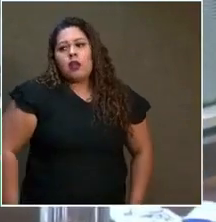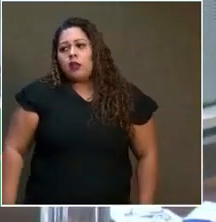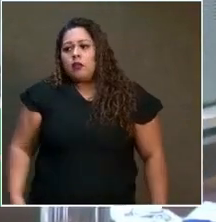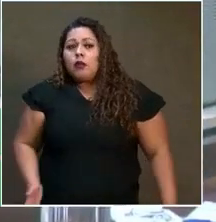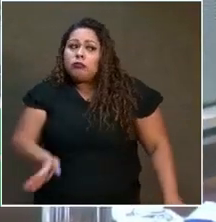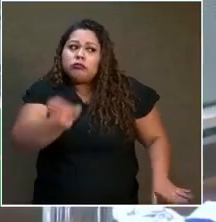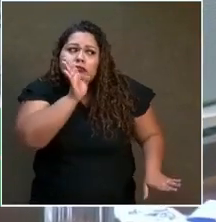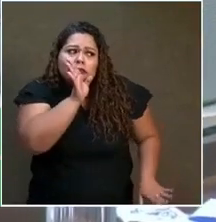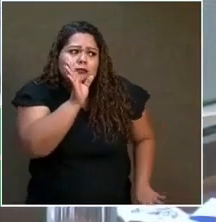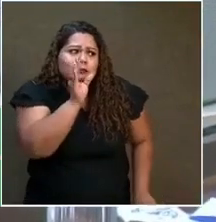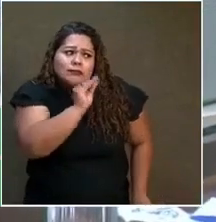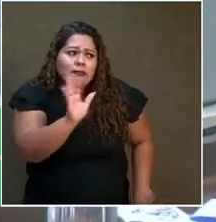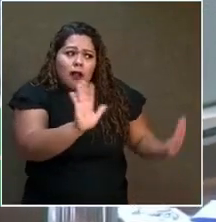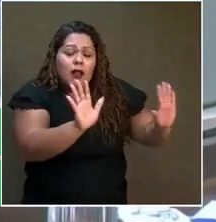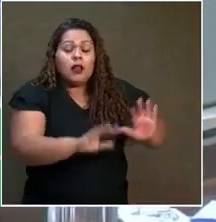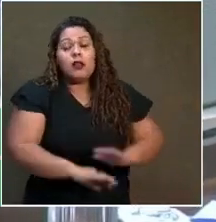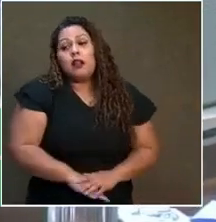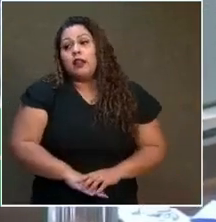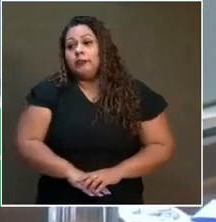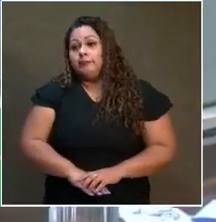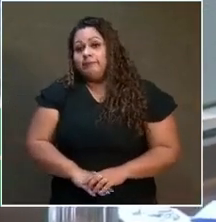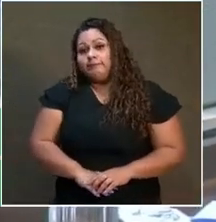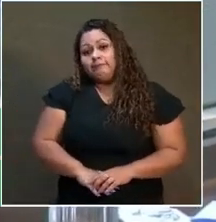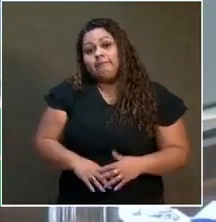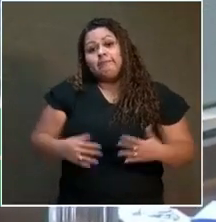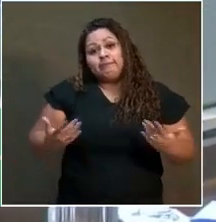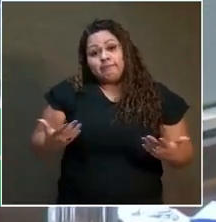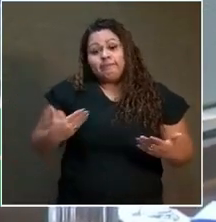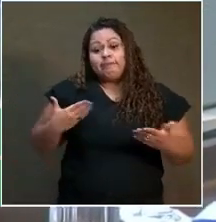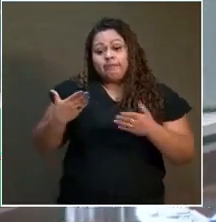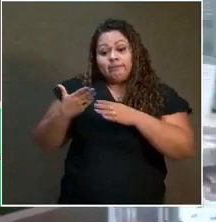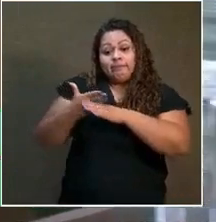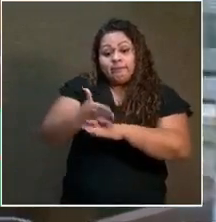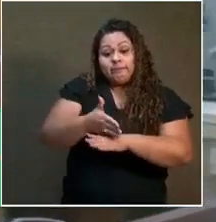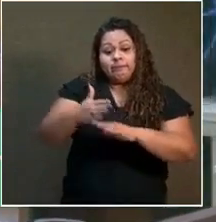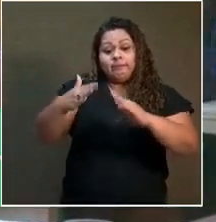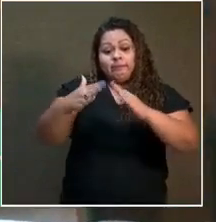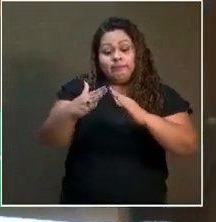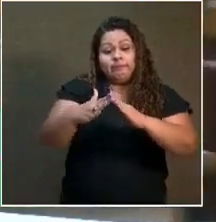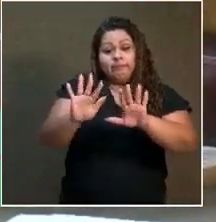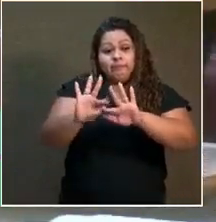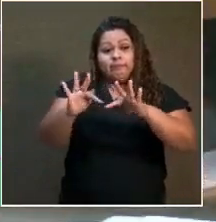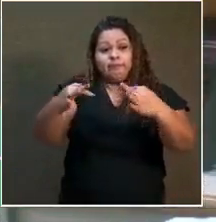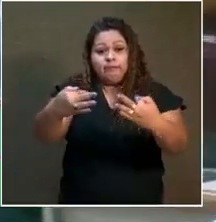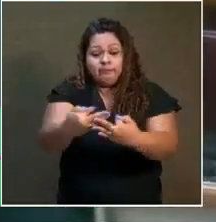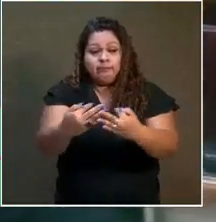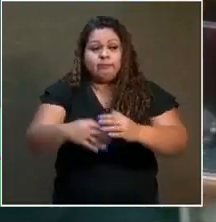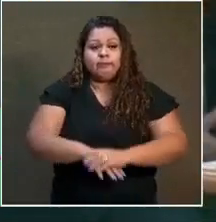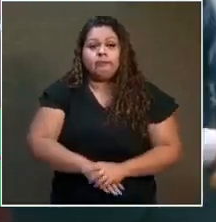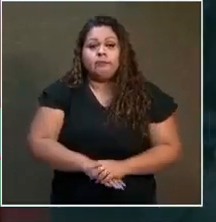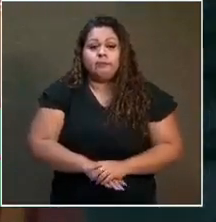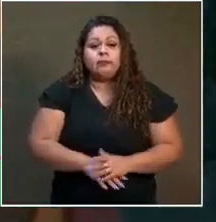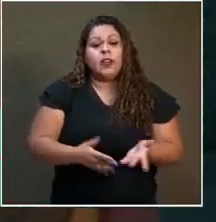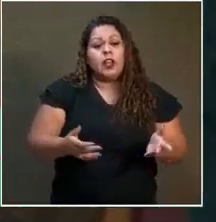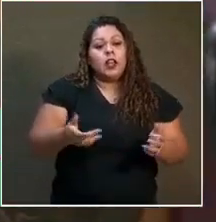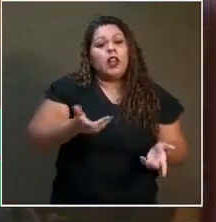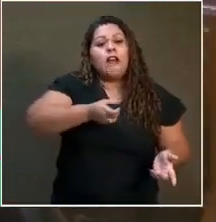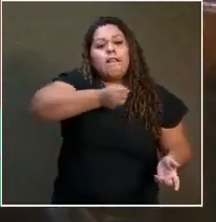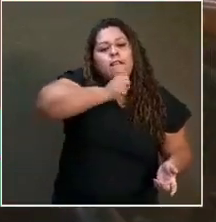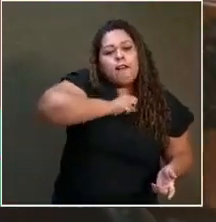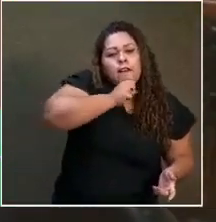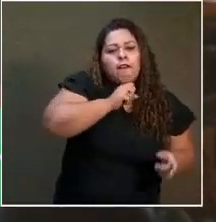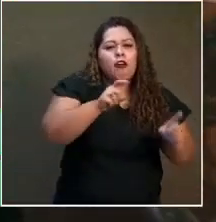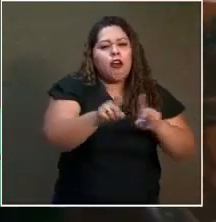mais contigo. Aí o Cássio resolve entrar na casa da família, onde estava a avó, as